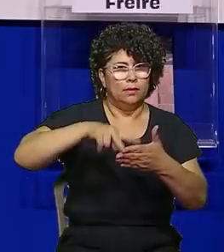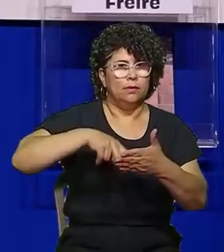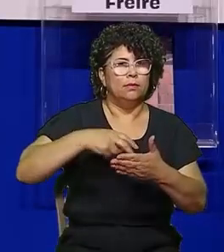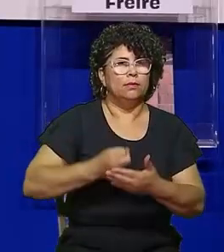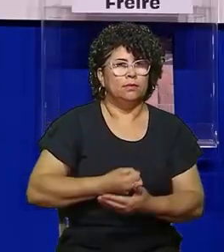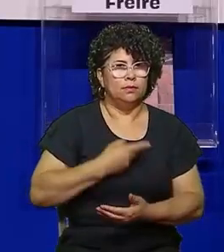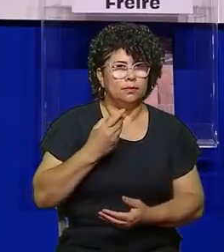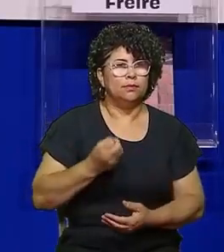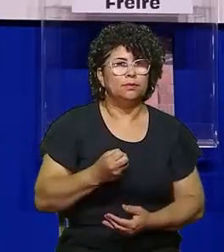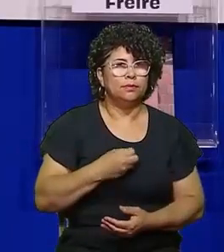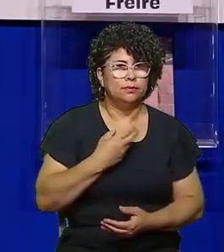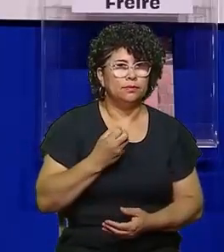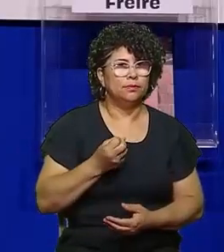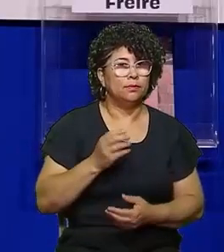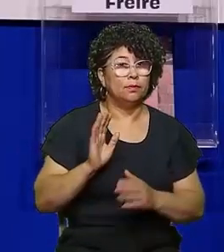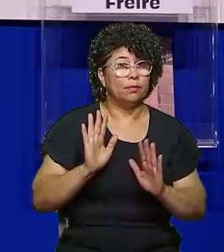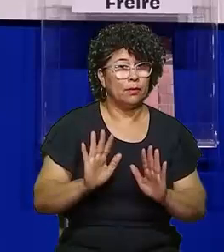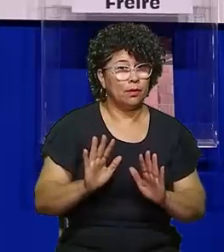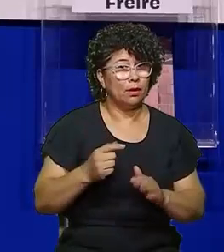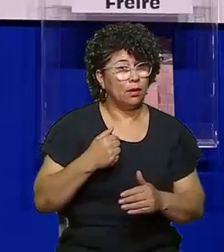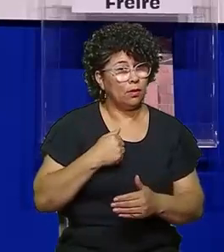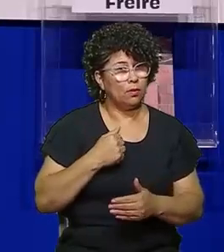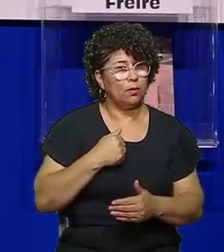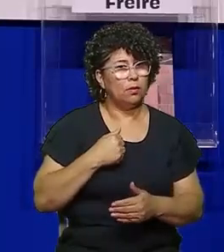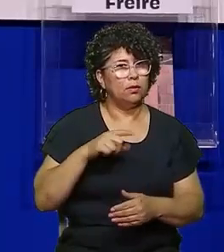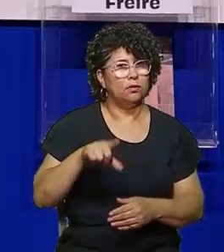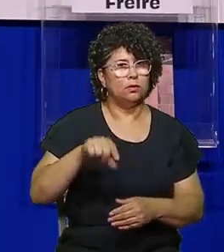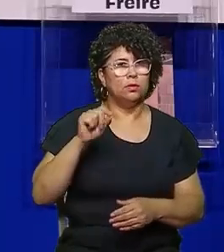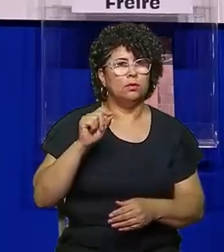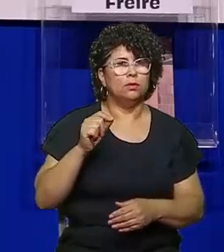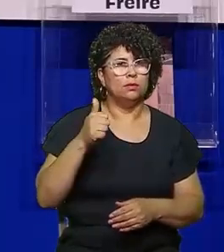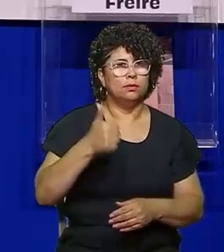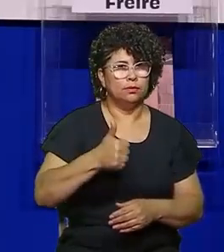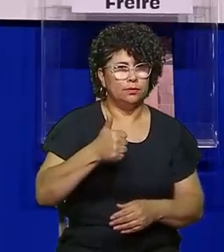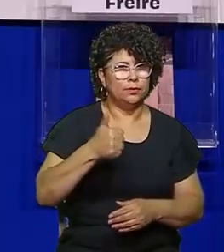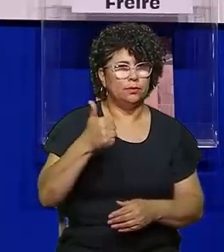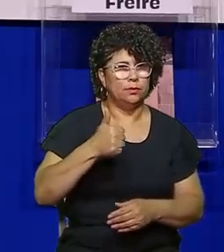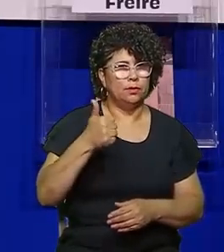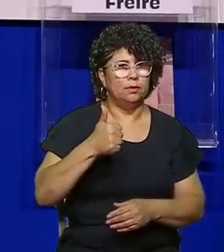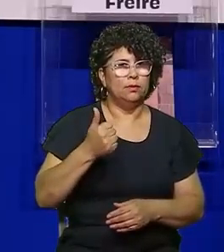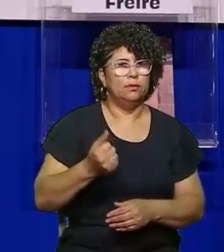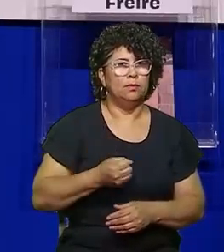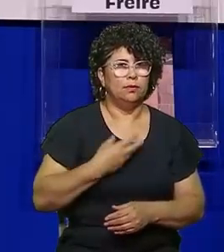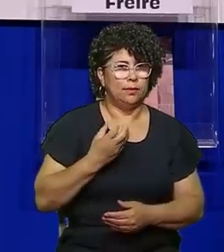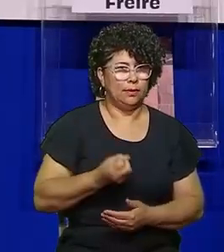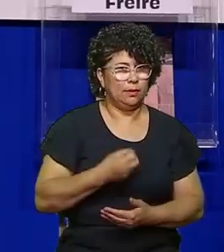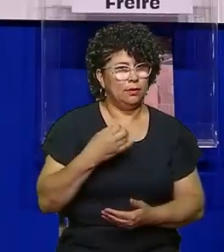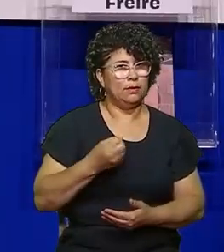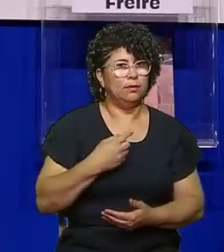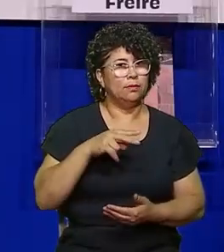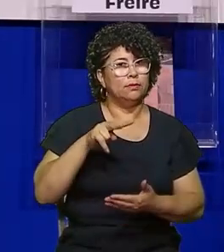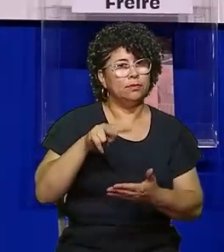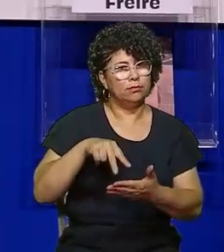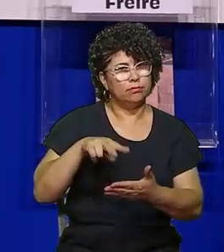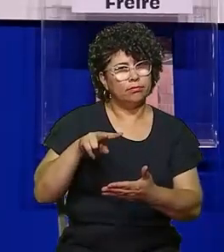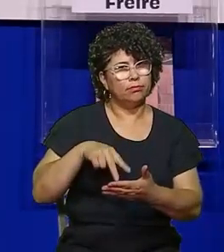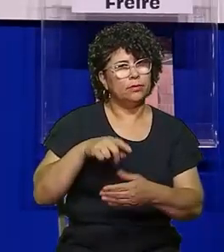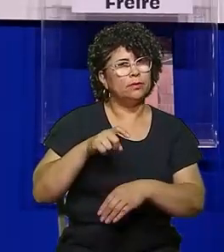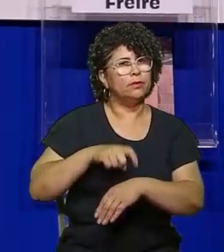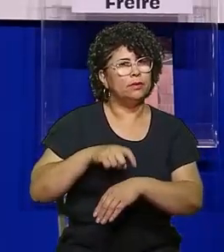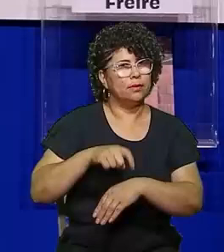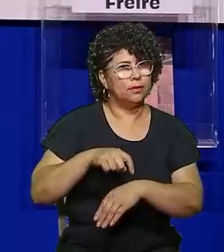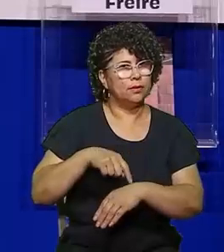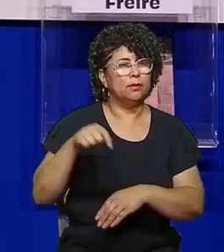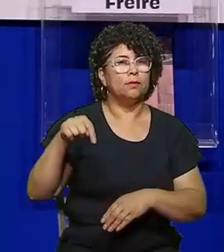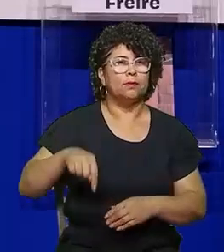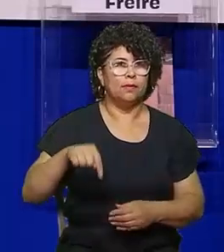interessante. Eu escolhi um primeiro poema que foi lido em uma mesa. Aí eu disse, não, então eu escolherei outro